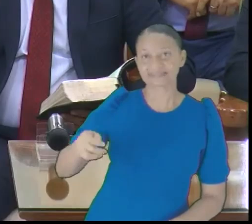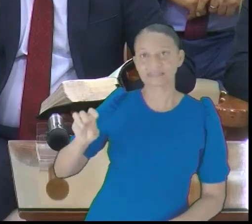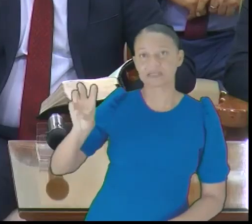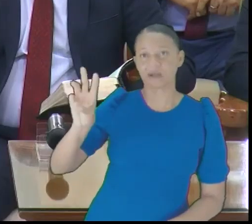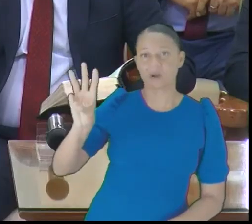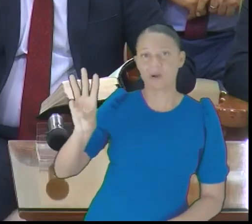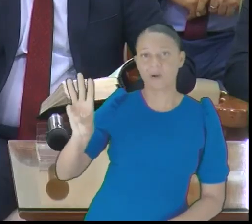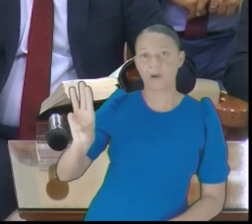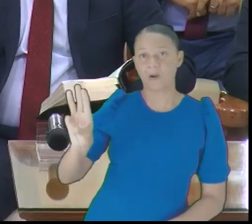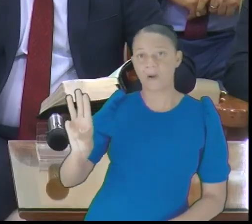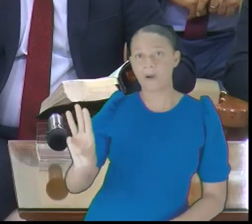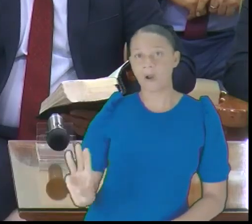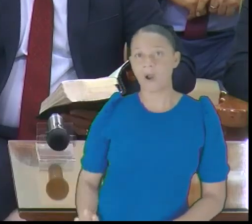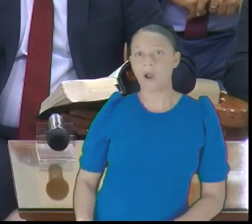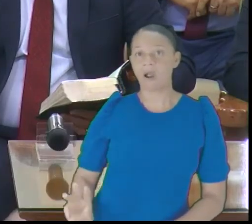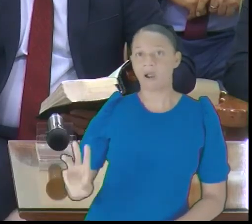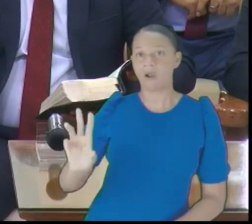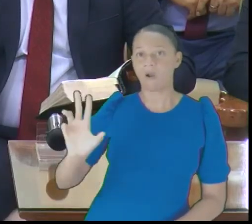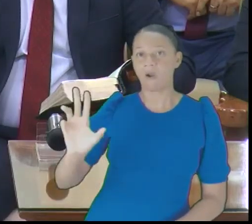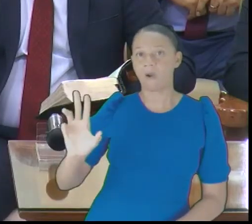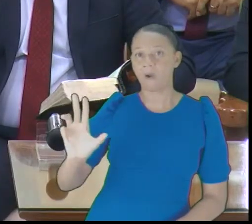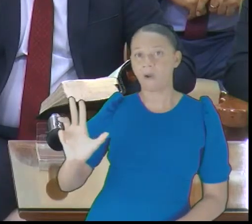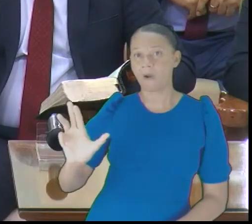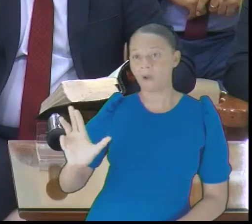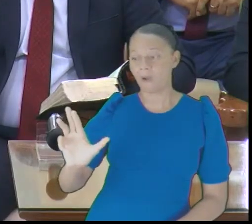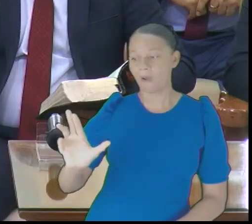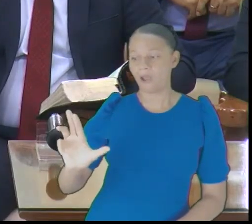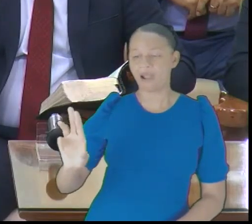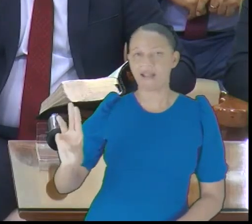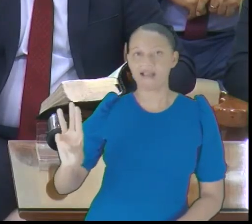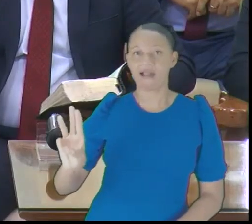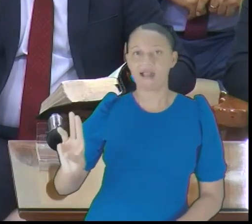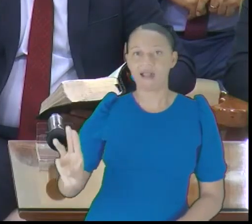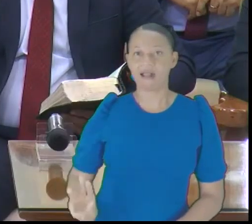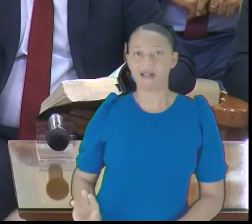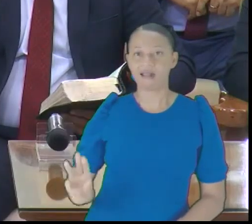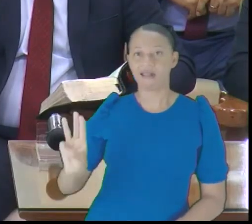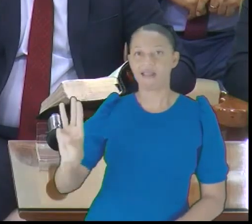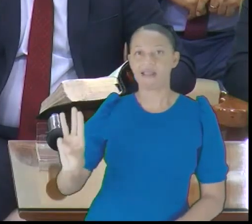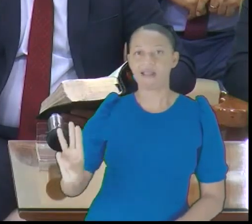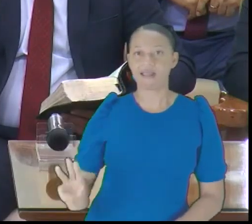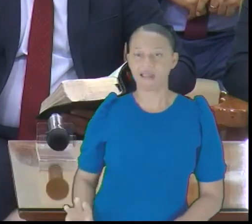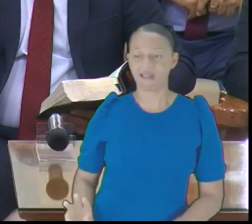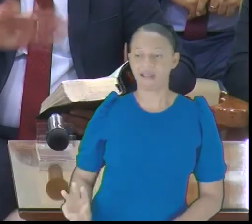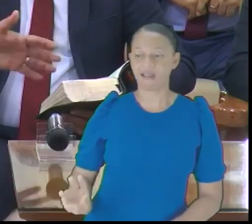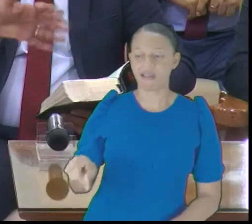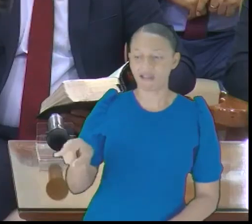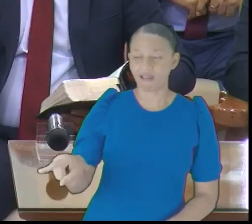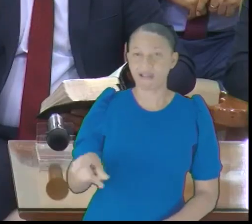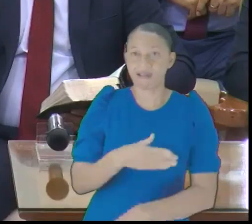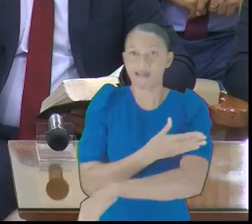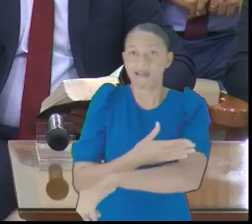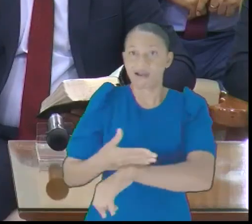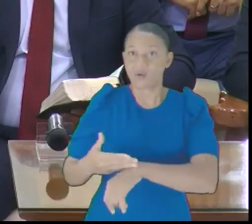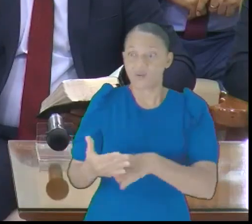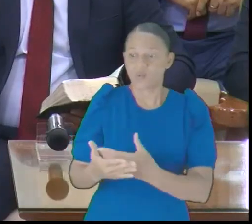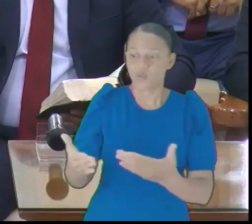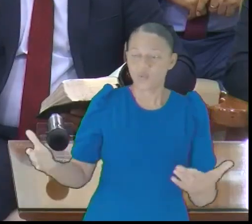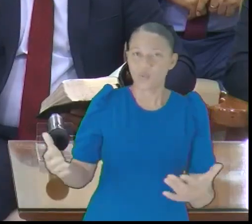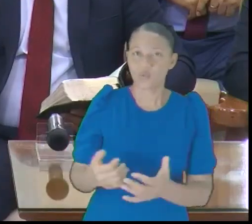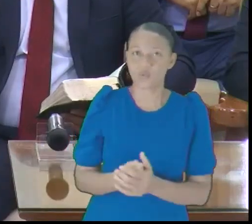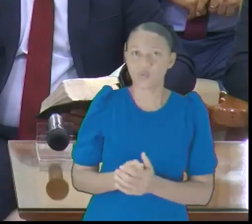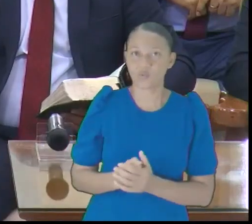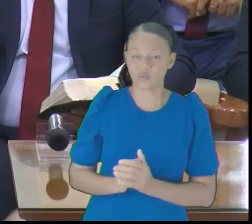penso que Mefibosete pensou, pronto, me descobriram aqui e vão me matar. Porque o costume era que quando um rei ascendia